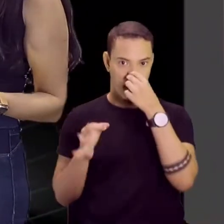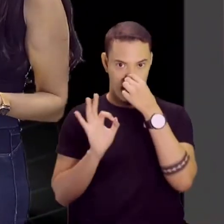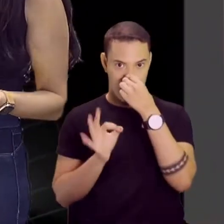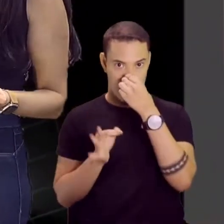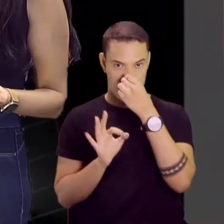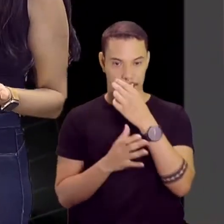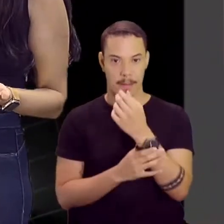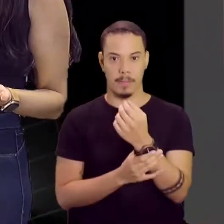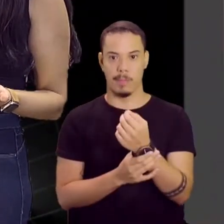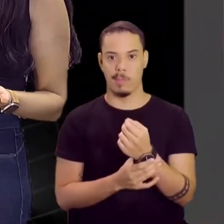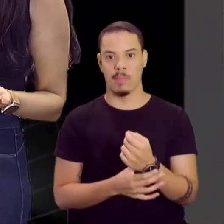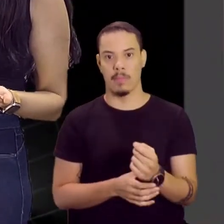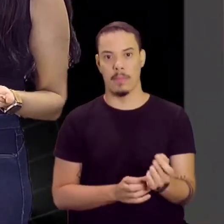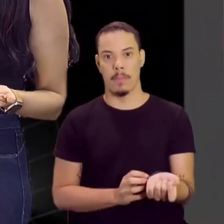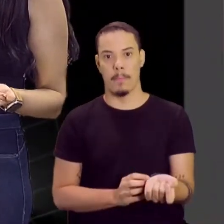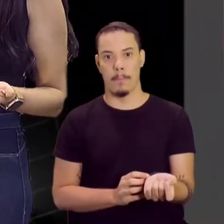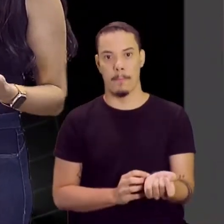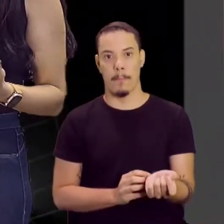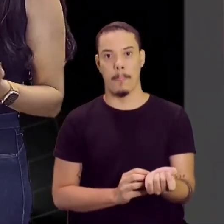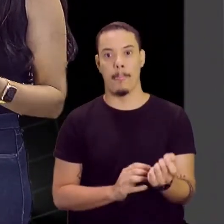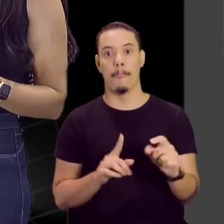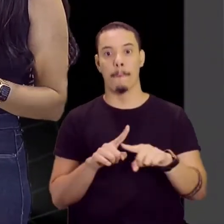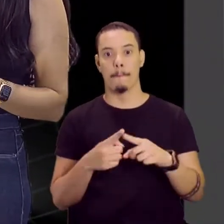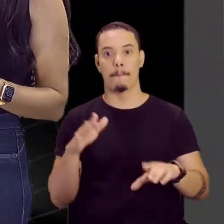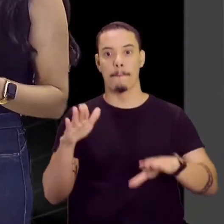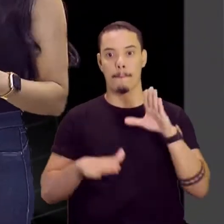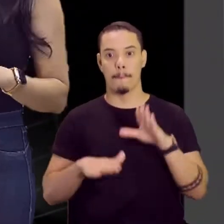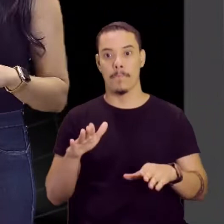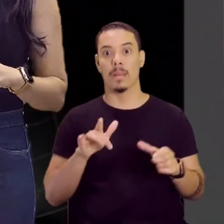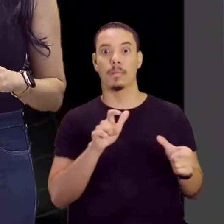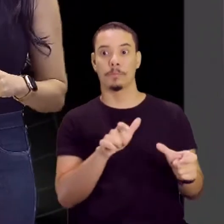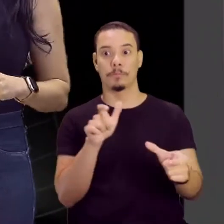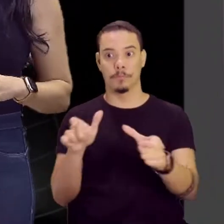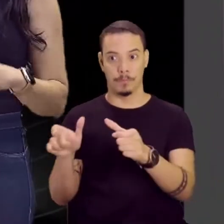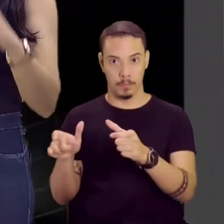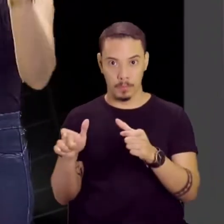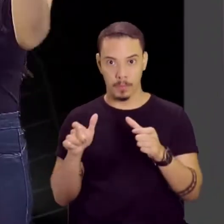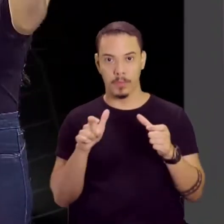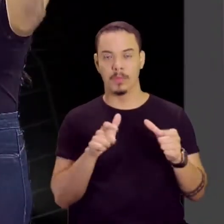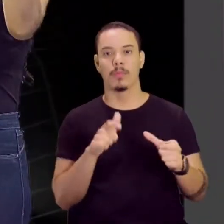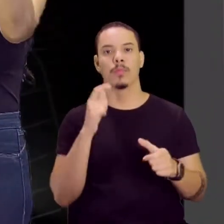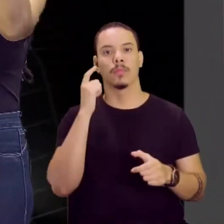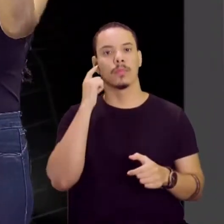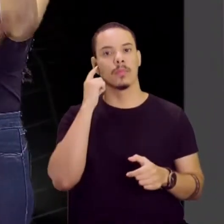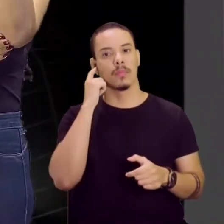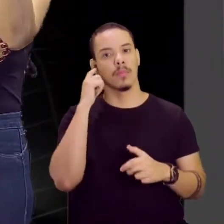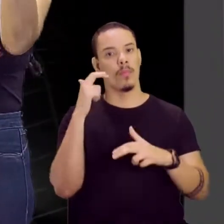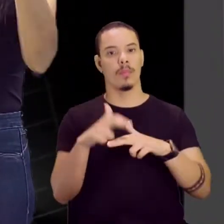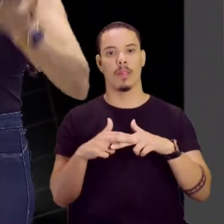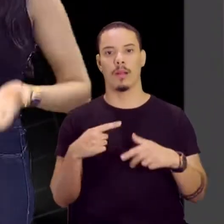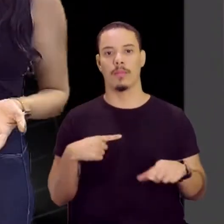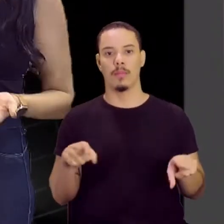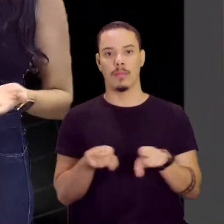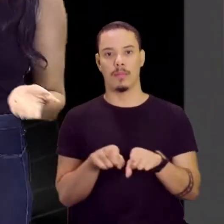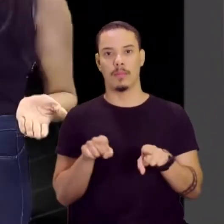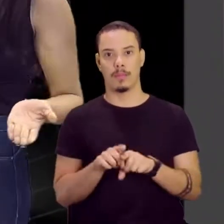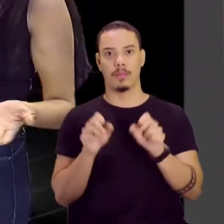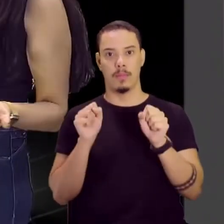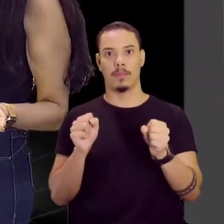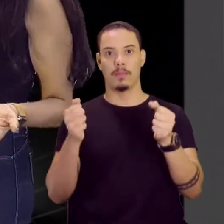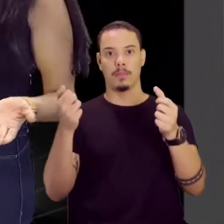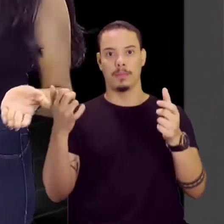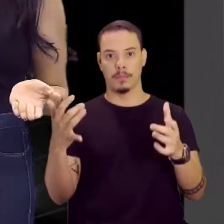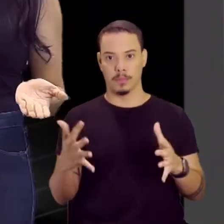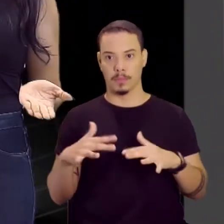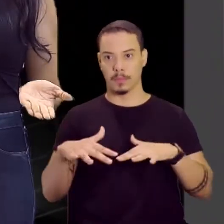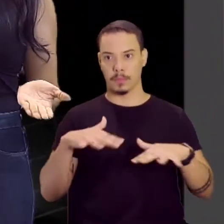isso, Décio? Constante dependendo do local, né? Exatamente. Então aqui eu também posso trabalhar um